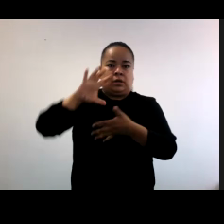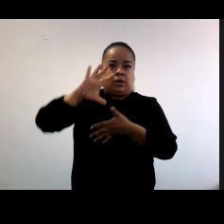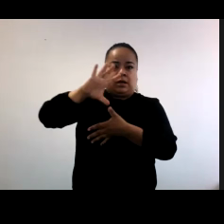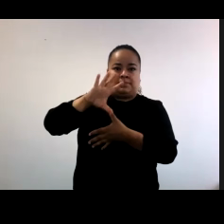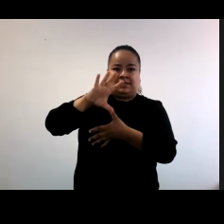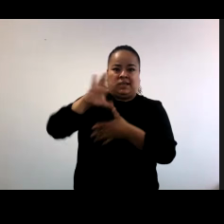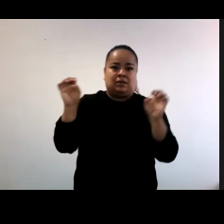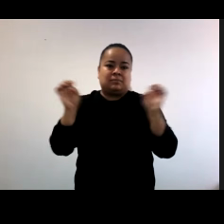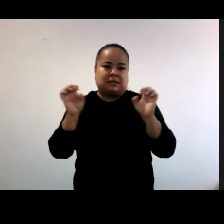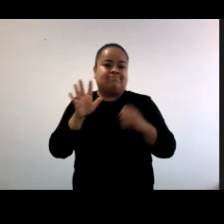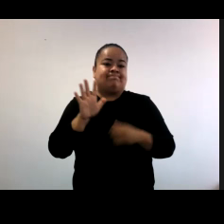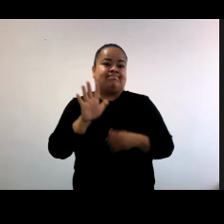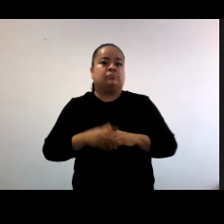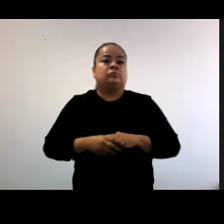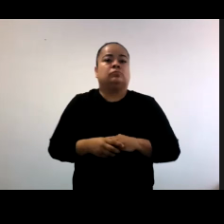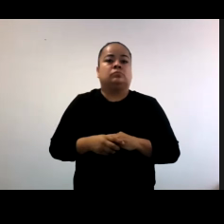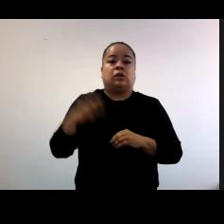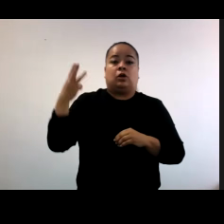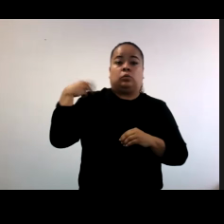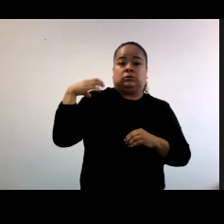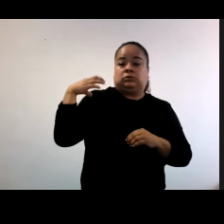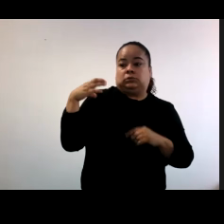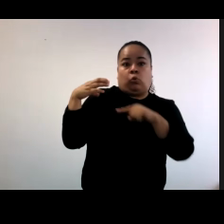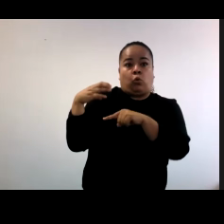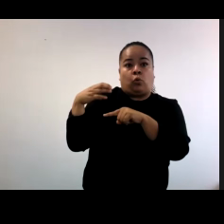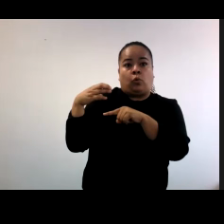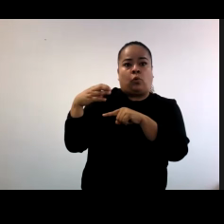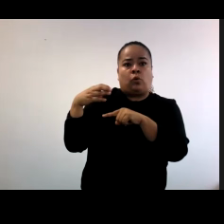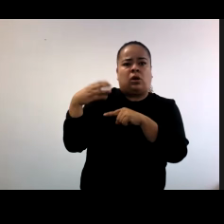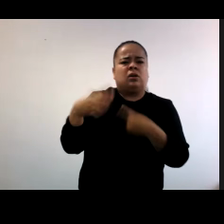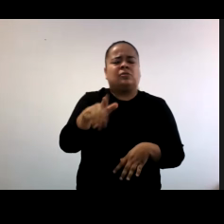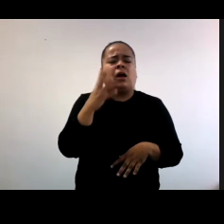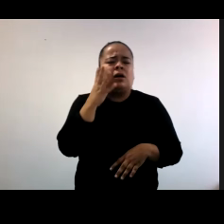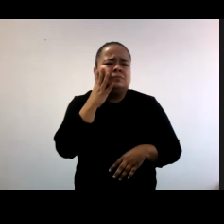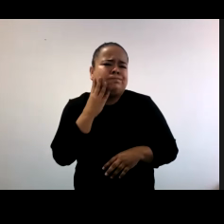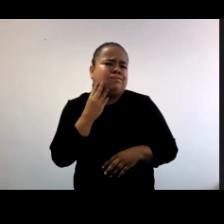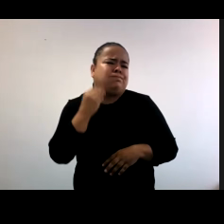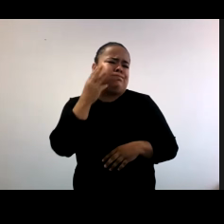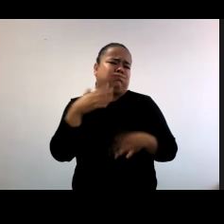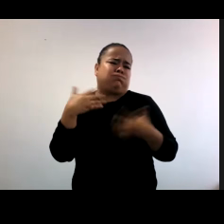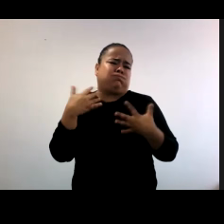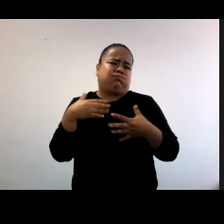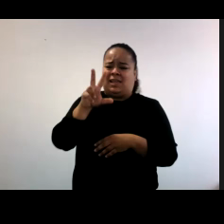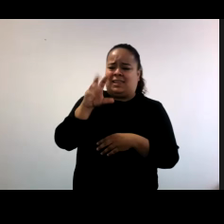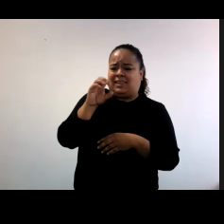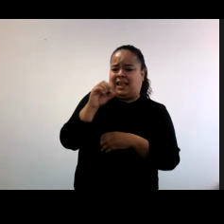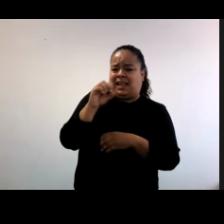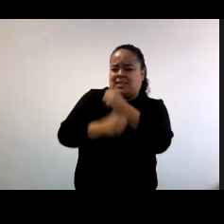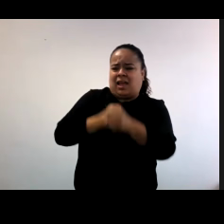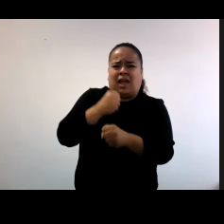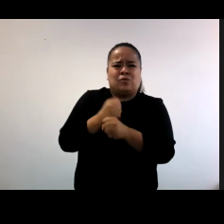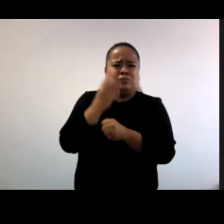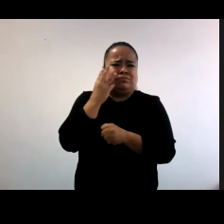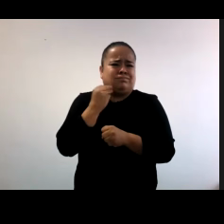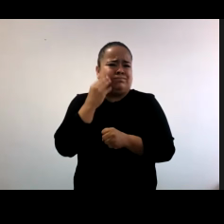D.C. A doutora Maria tem mais de 30 anos de experiência em doenças emergentes. Ela entrou